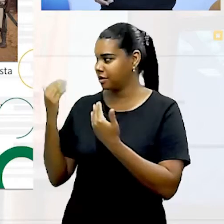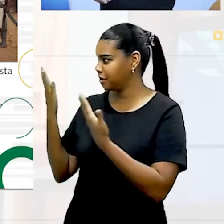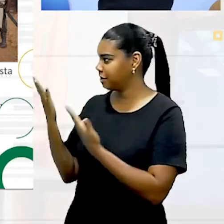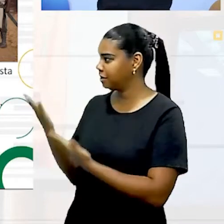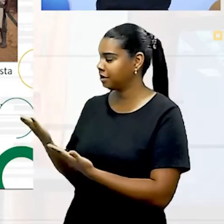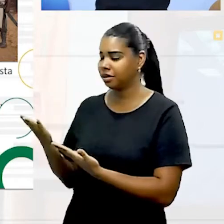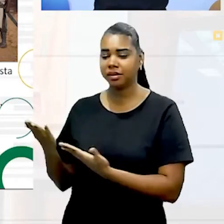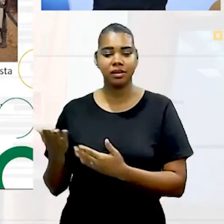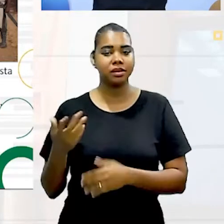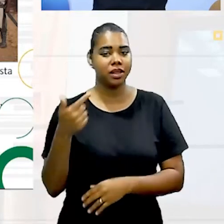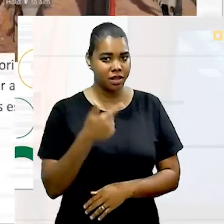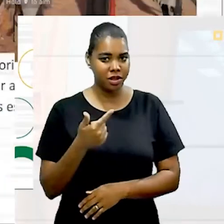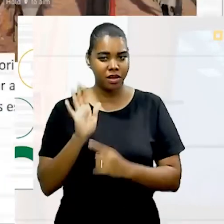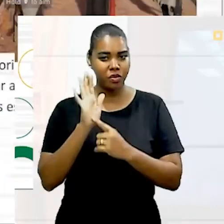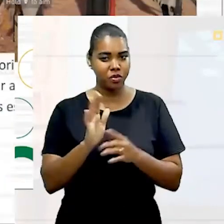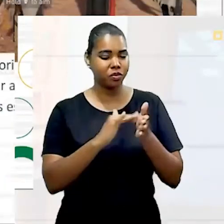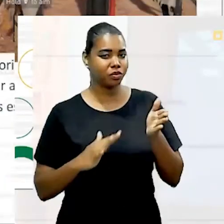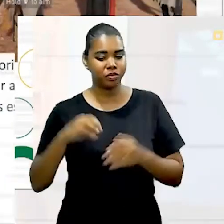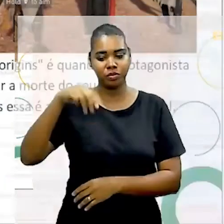para um segundo mapa.